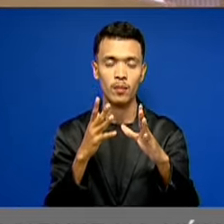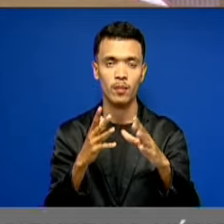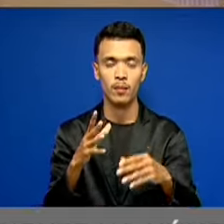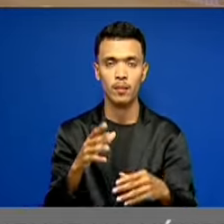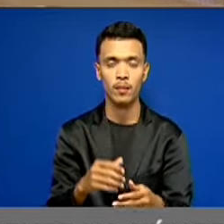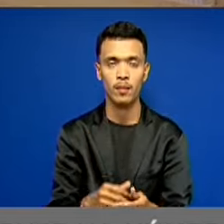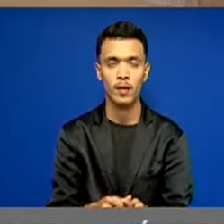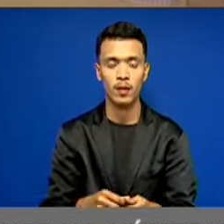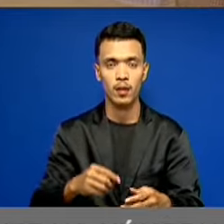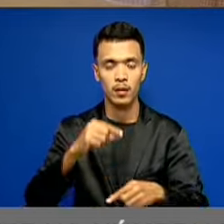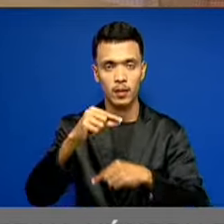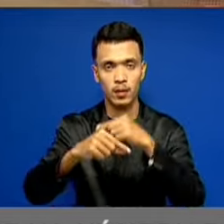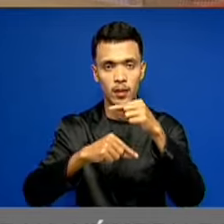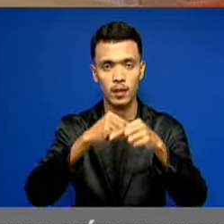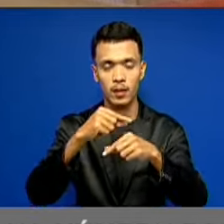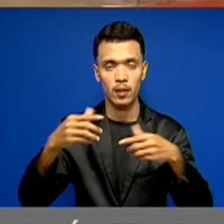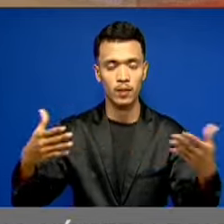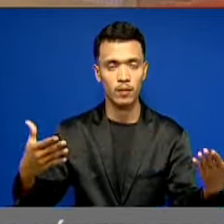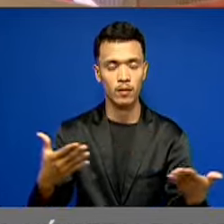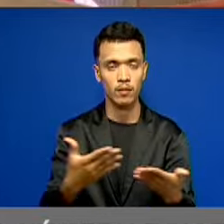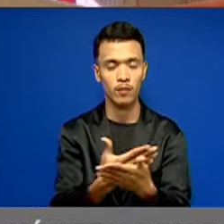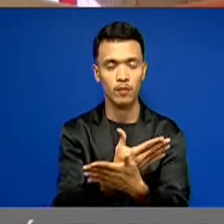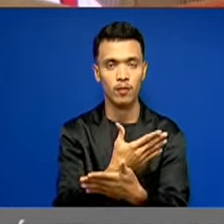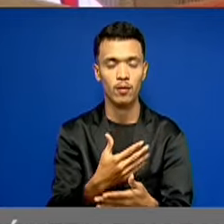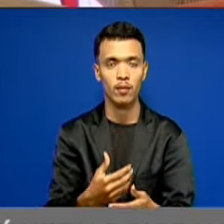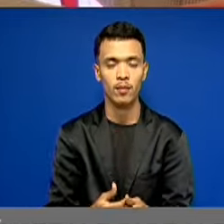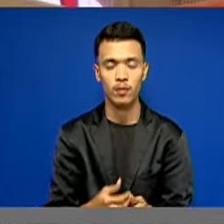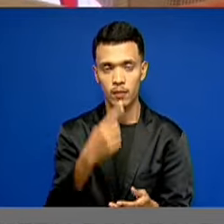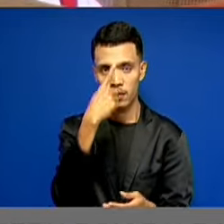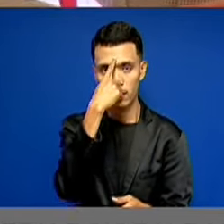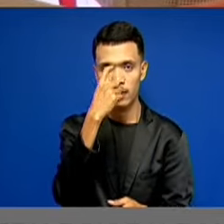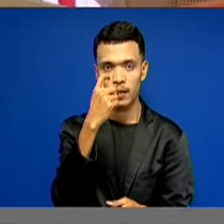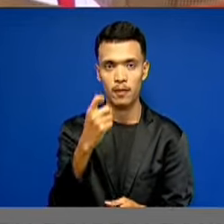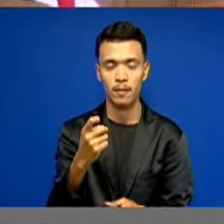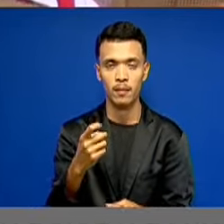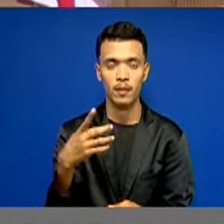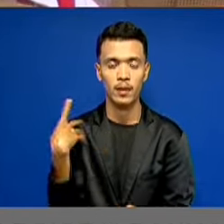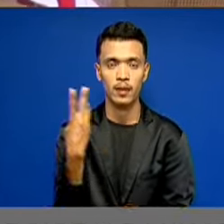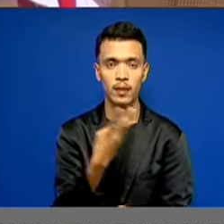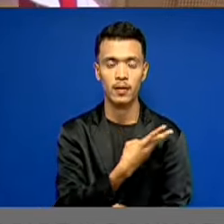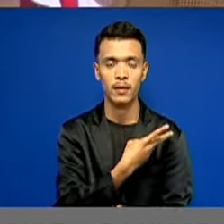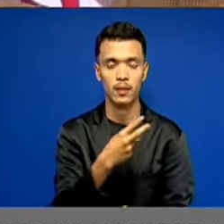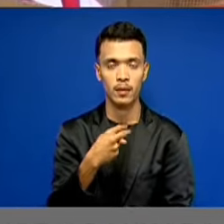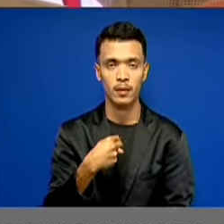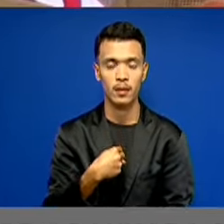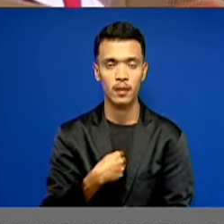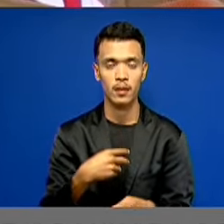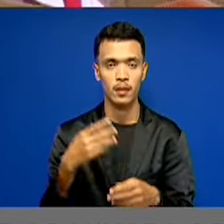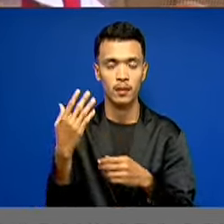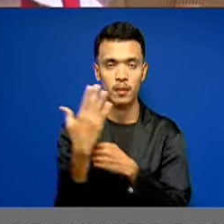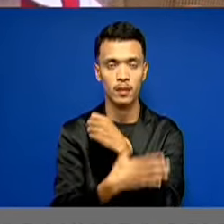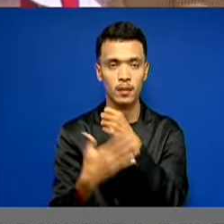nova geração de líderes também e de raiz se precisa não